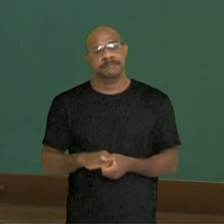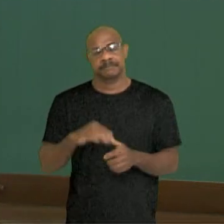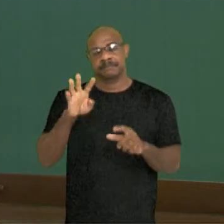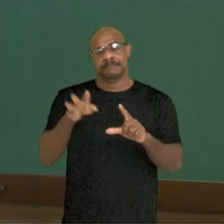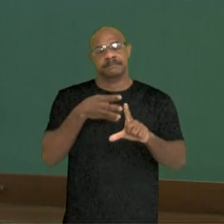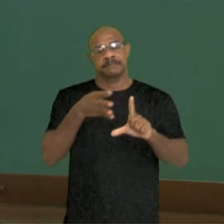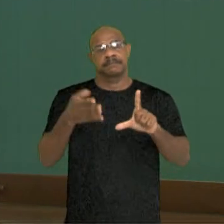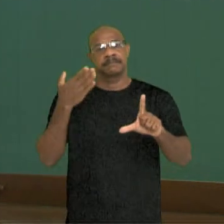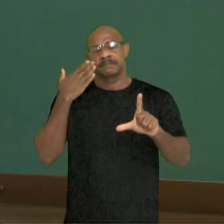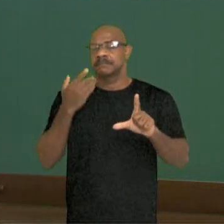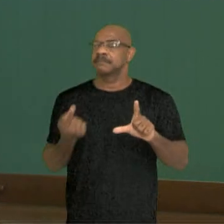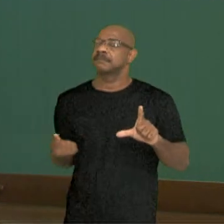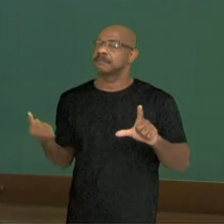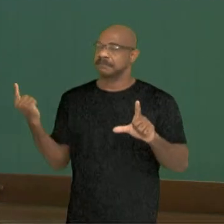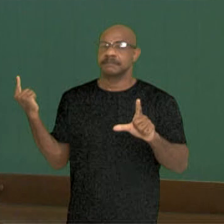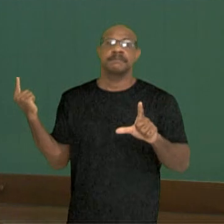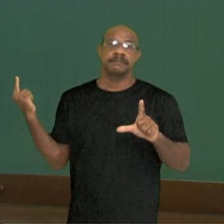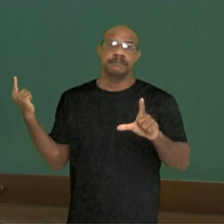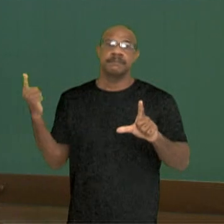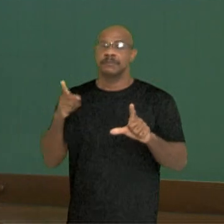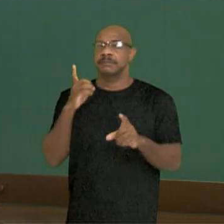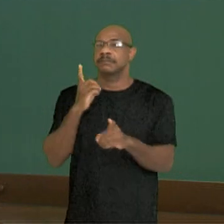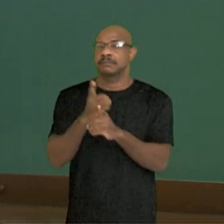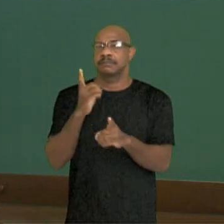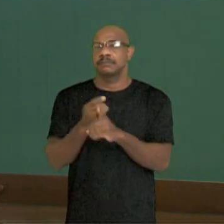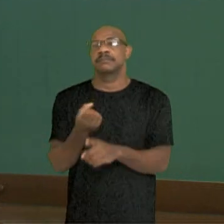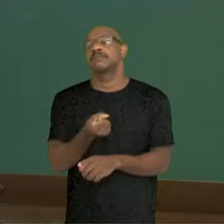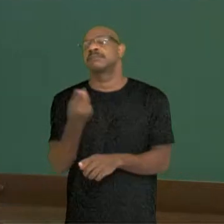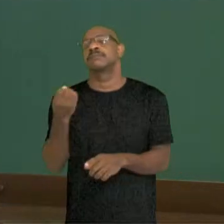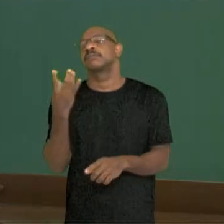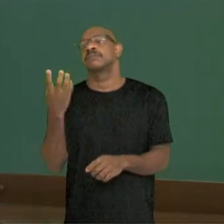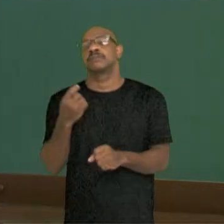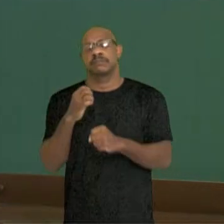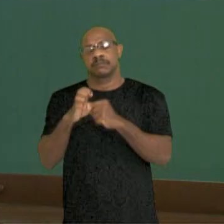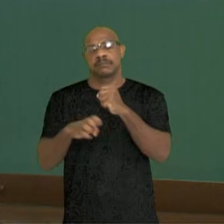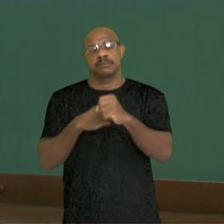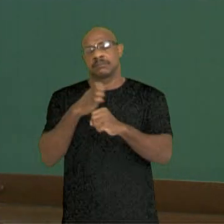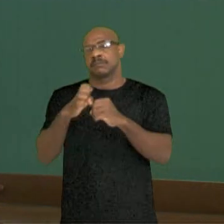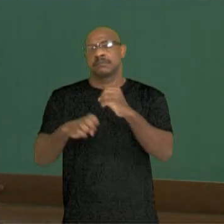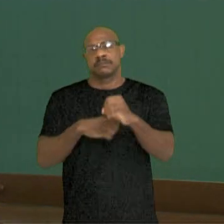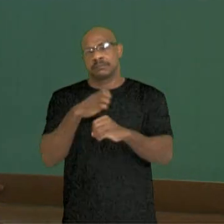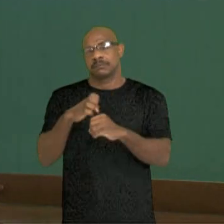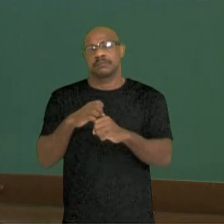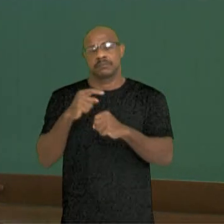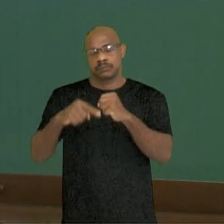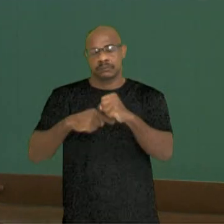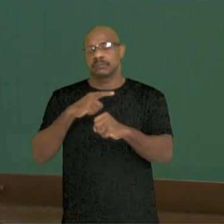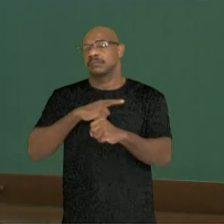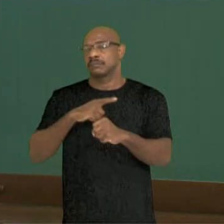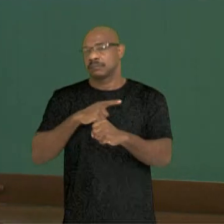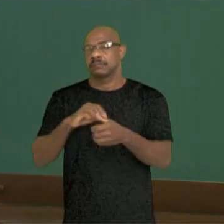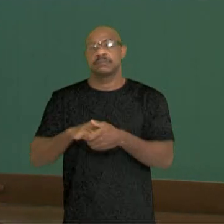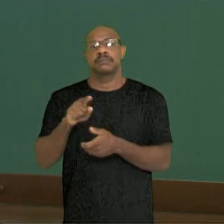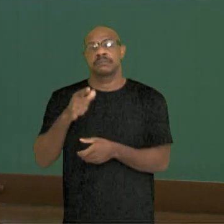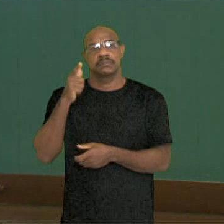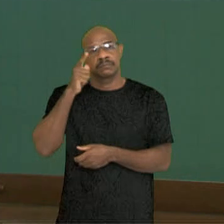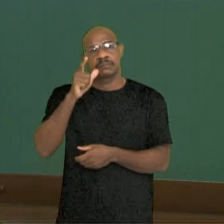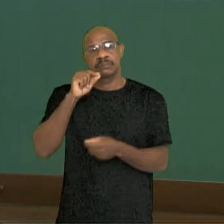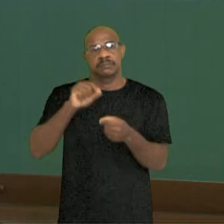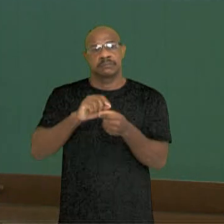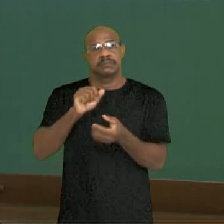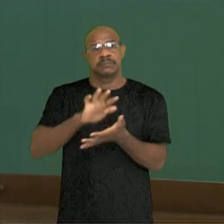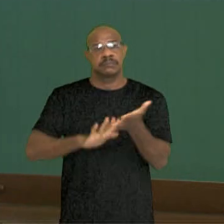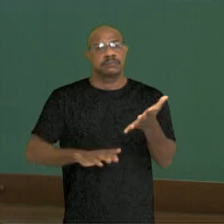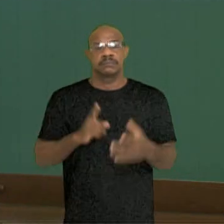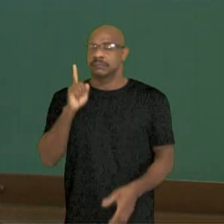tabela periódica, você descobre quantos elétrons o átomo tem de valência e você consegue resolver, então, esta